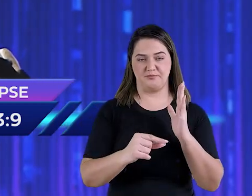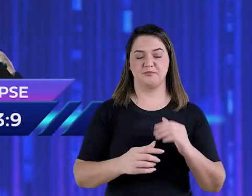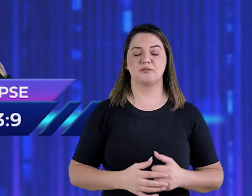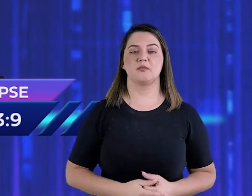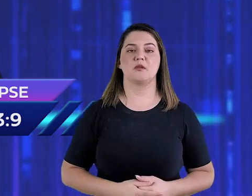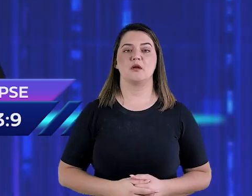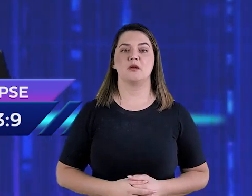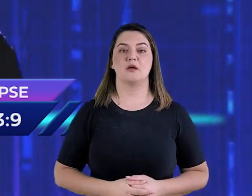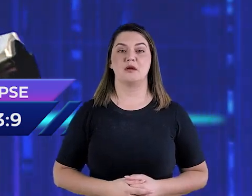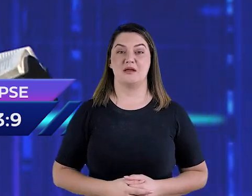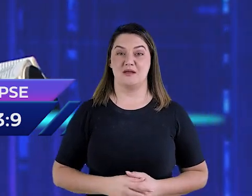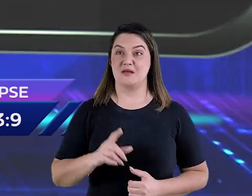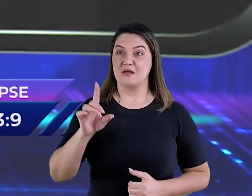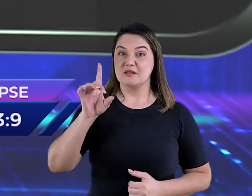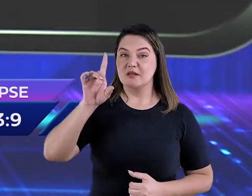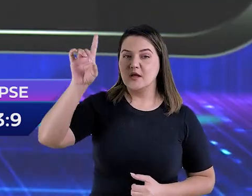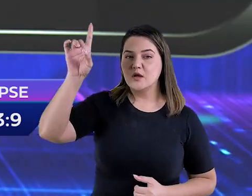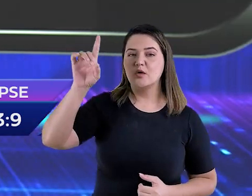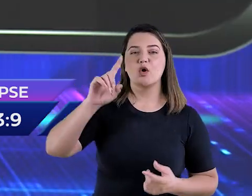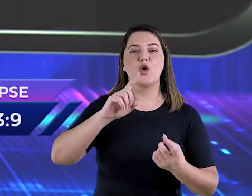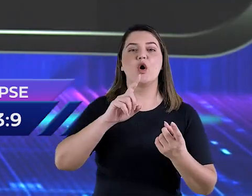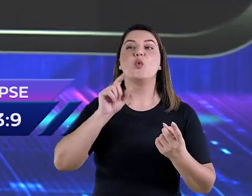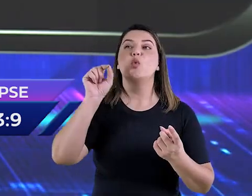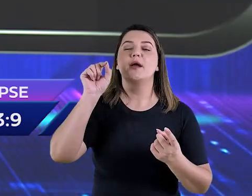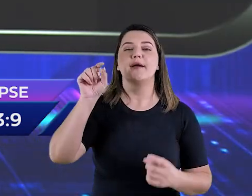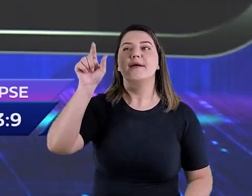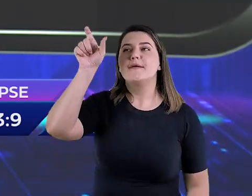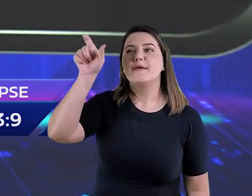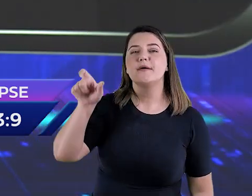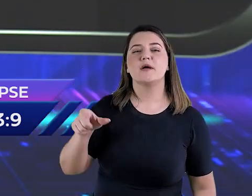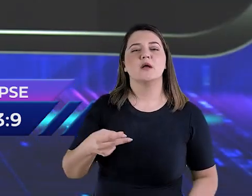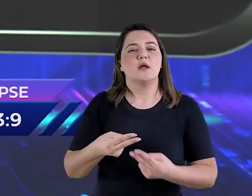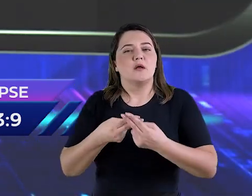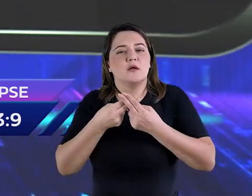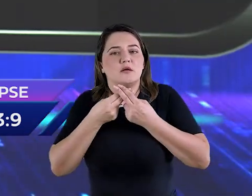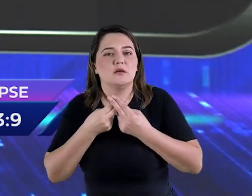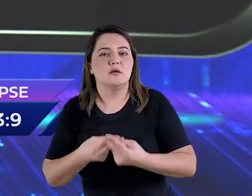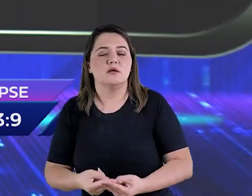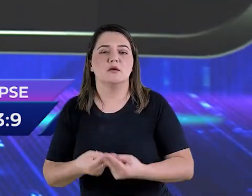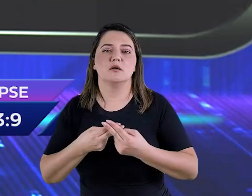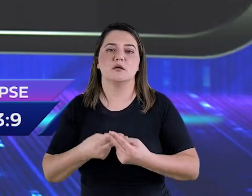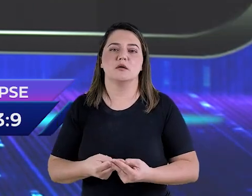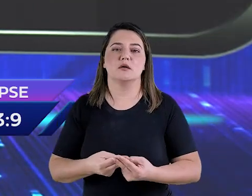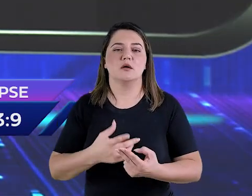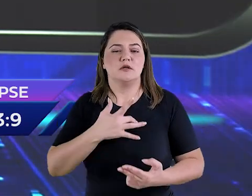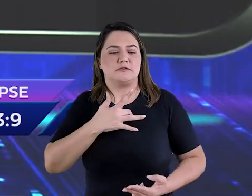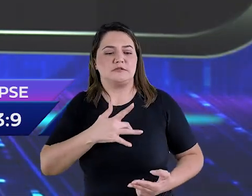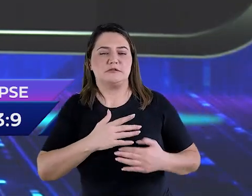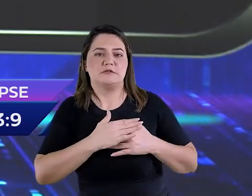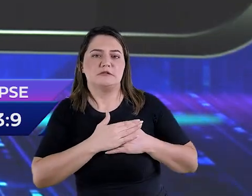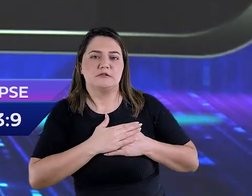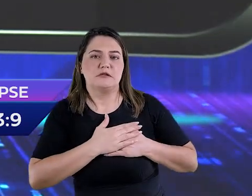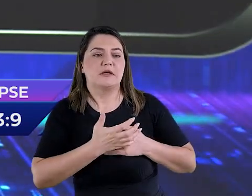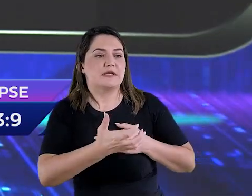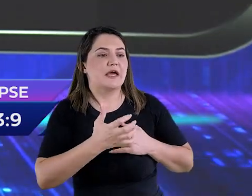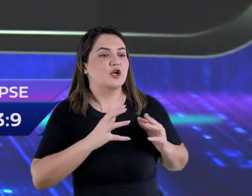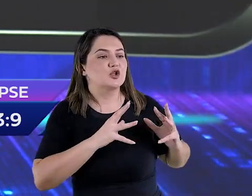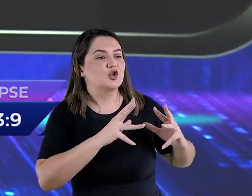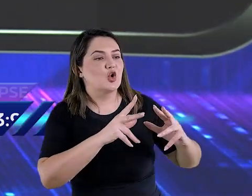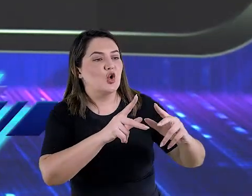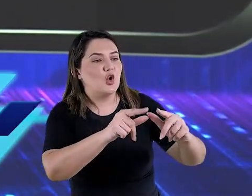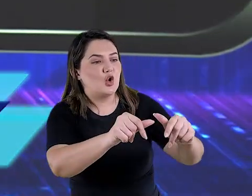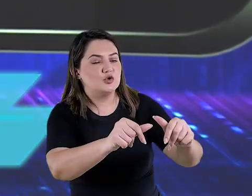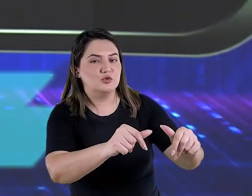verso. Pelo contrário, Ele é longânimo para convosco, não querendo que nenhum pereça, senão